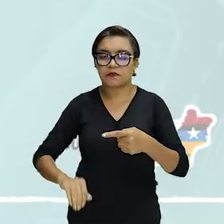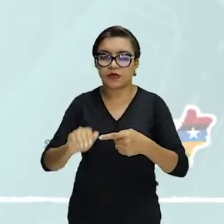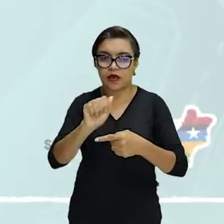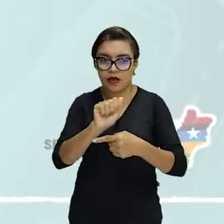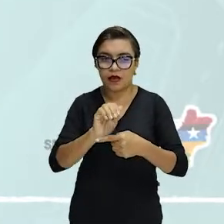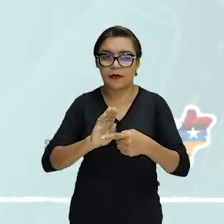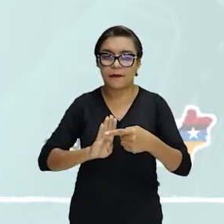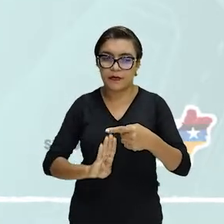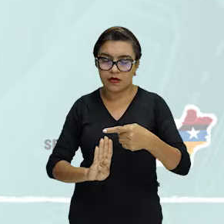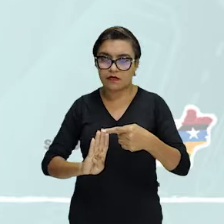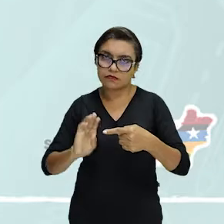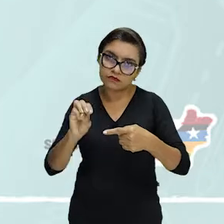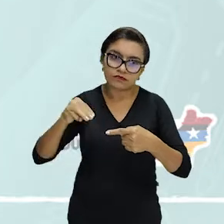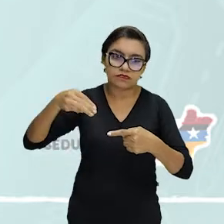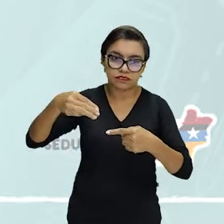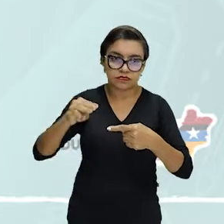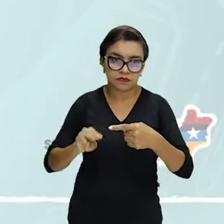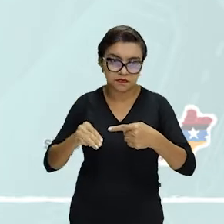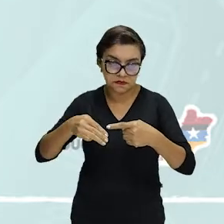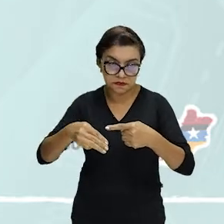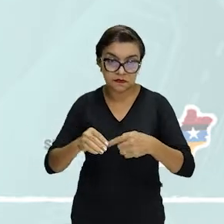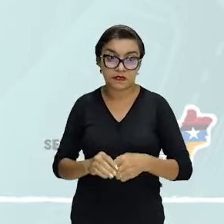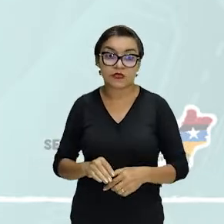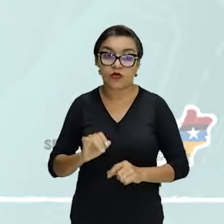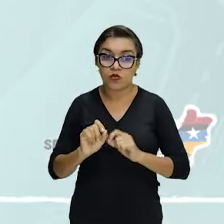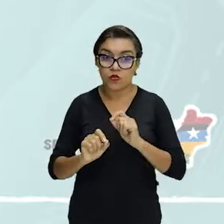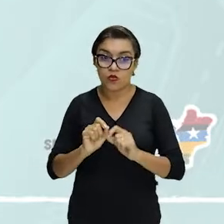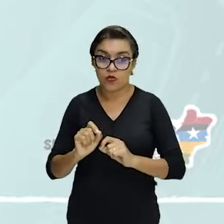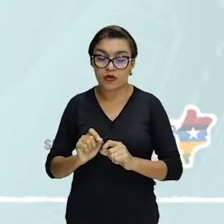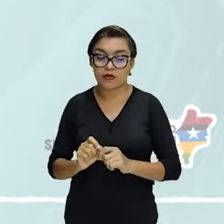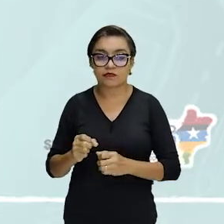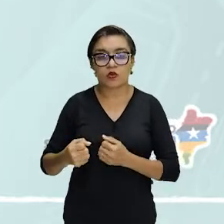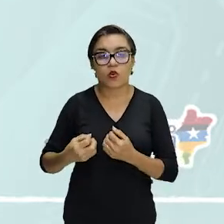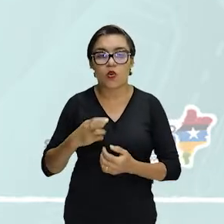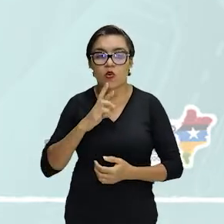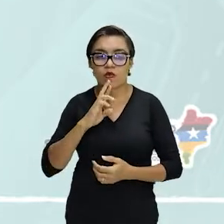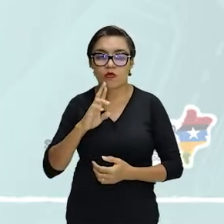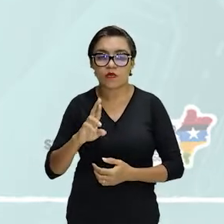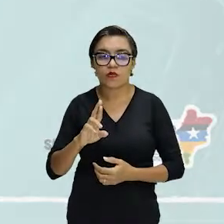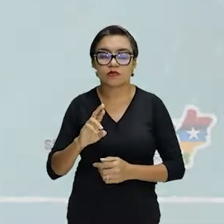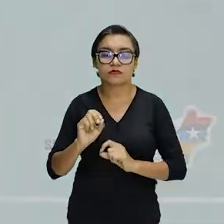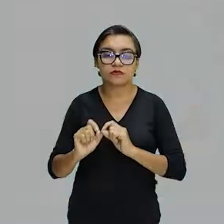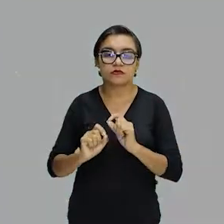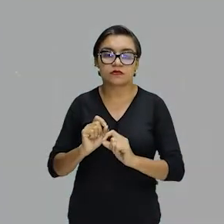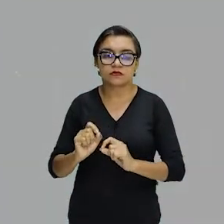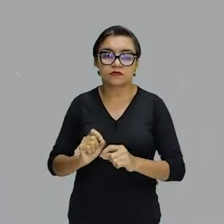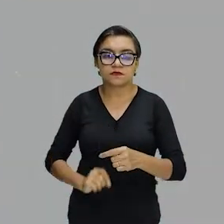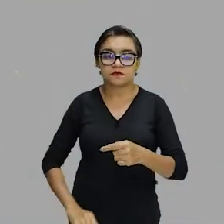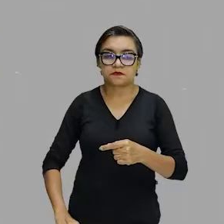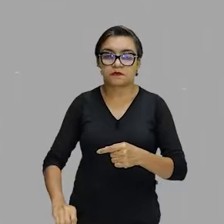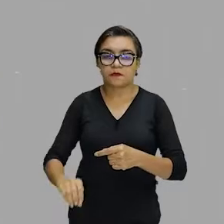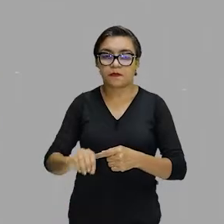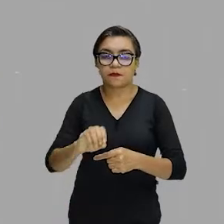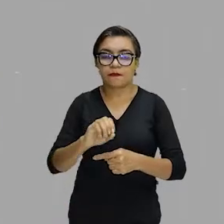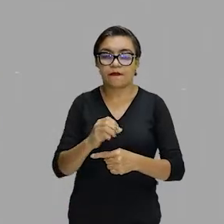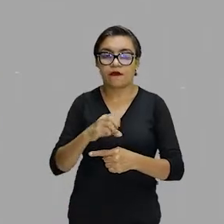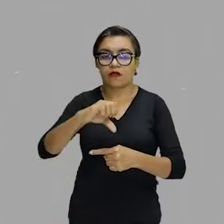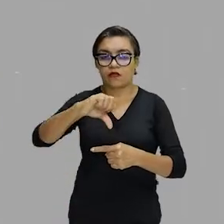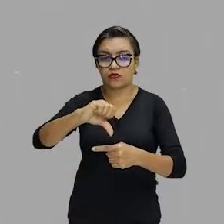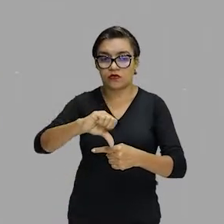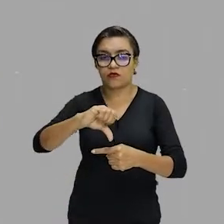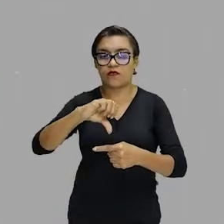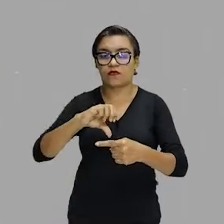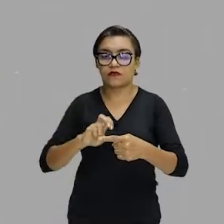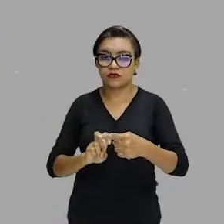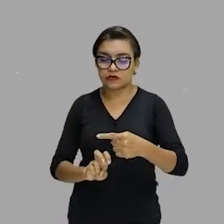quadrado. Então, colocando aí, desenvolvendo essa potência, nós vamos ter 9 quintos multiplicado por 9